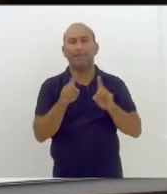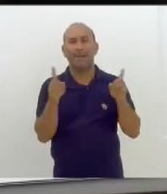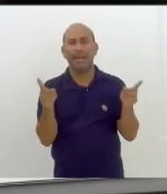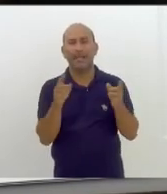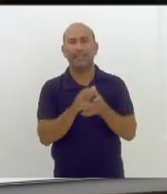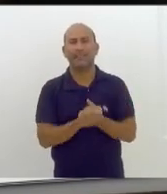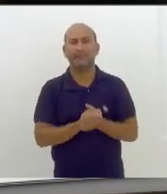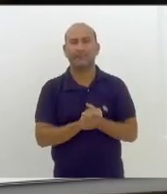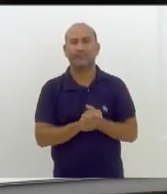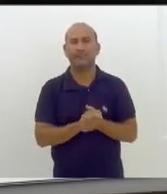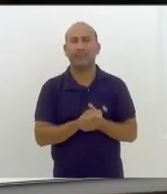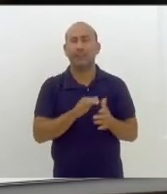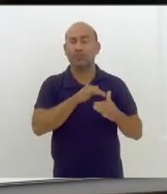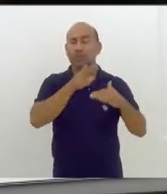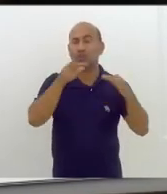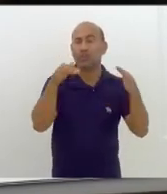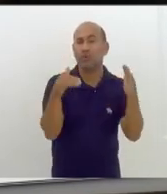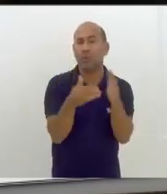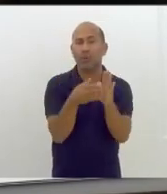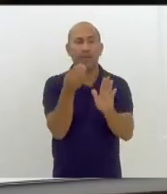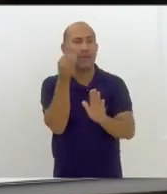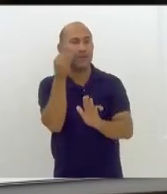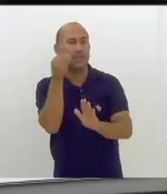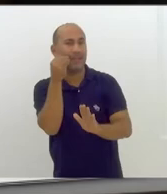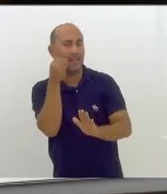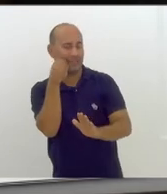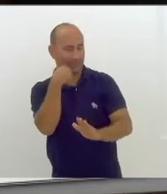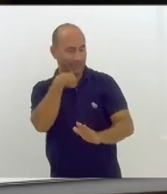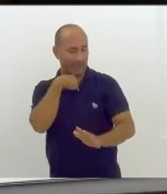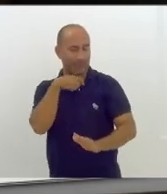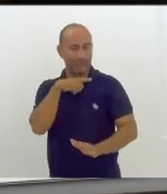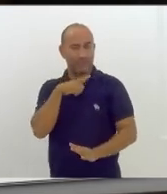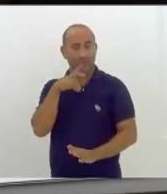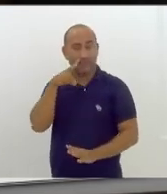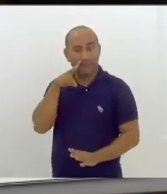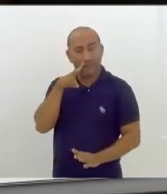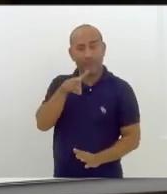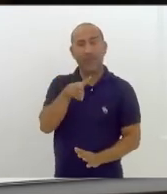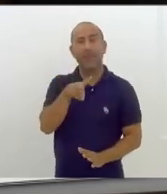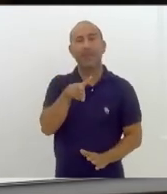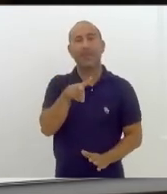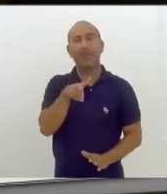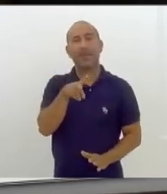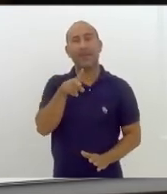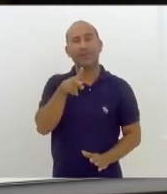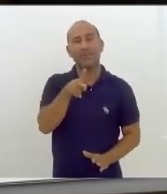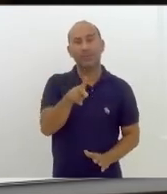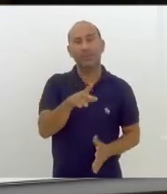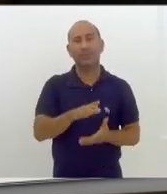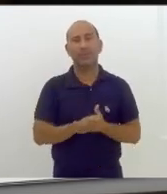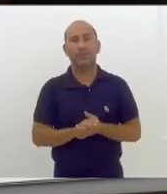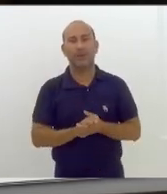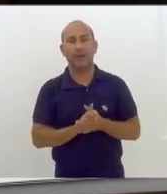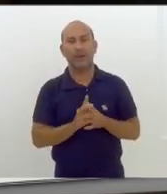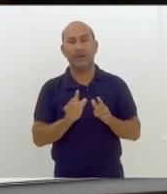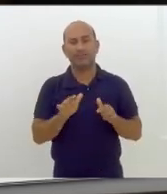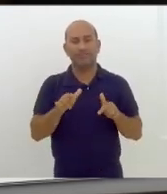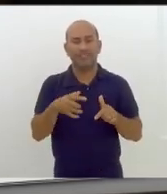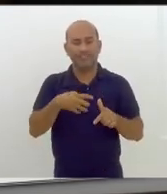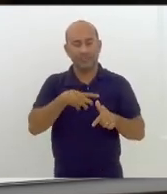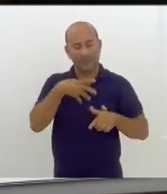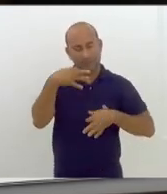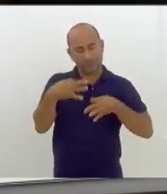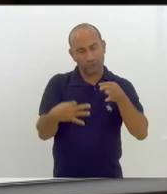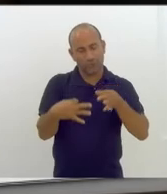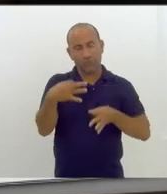magistrado e toda a experiência que eu tive de ver a sua imparcialidade, o seu sentimento de